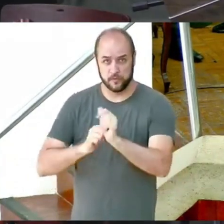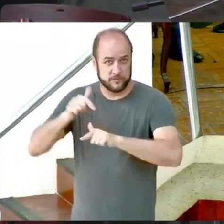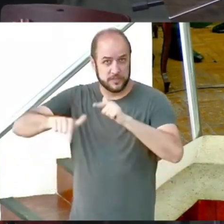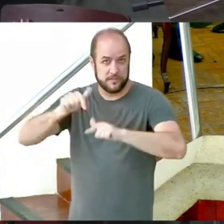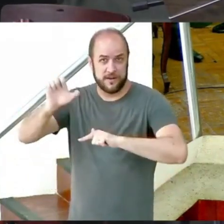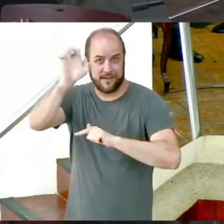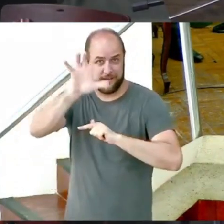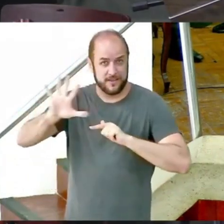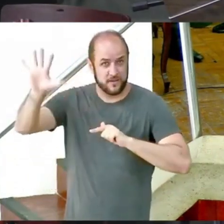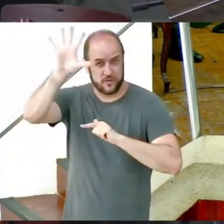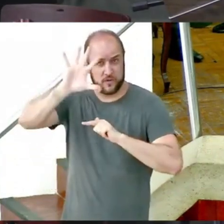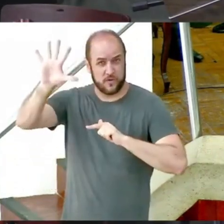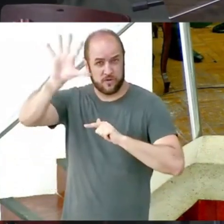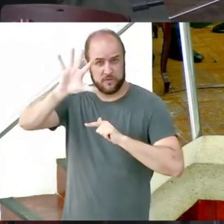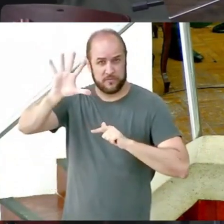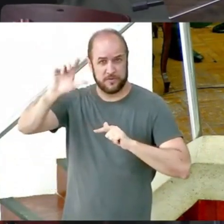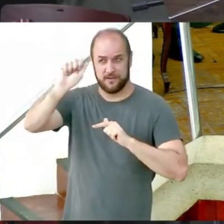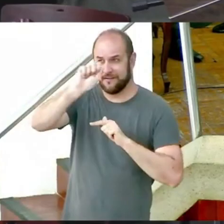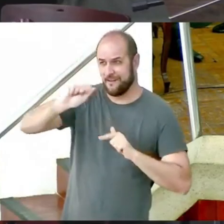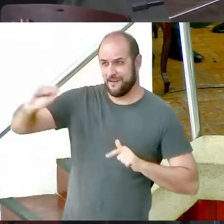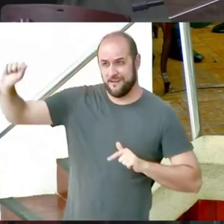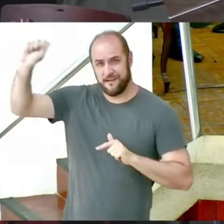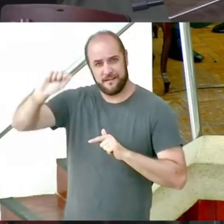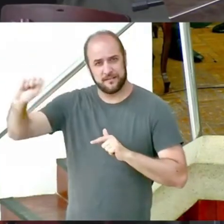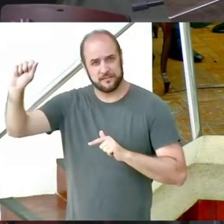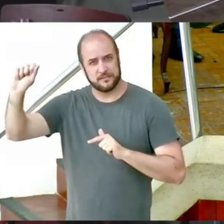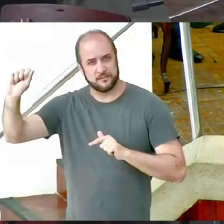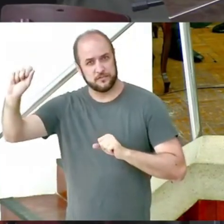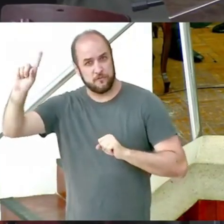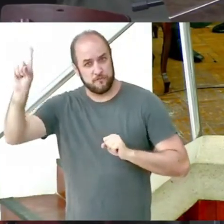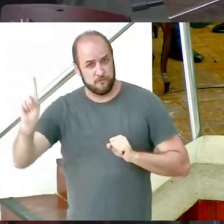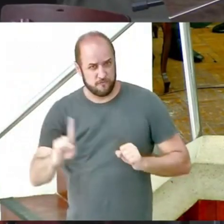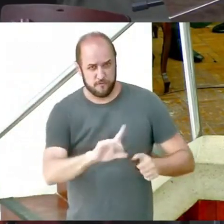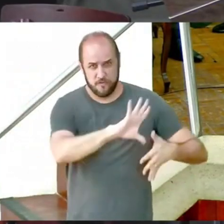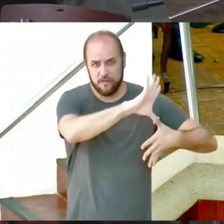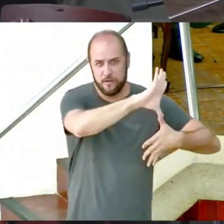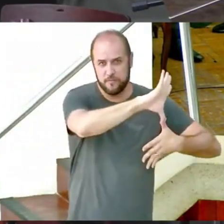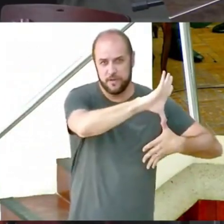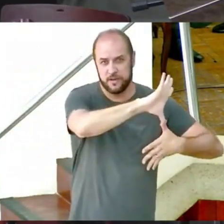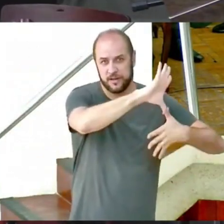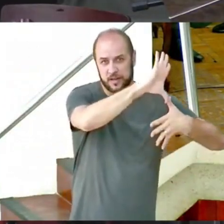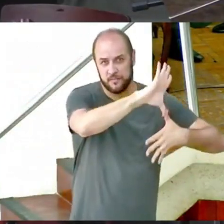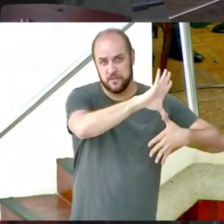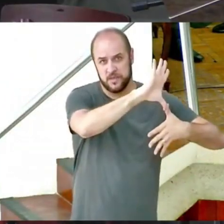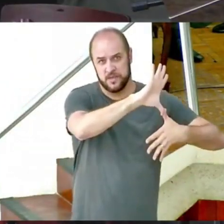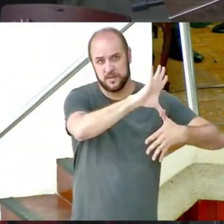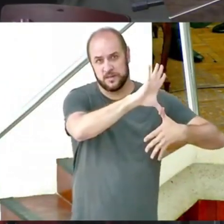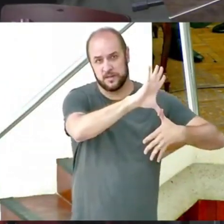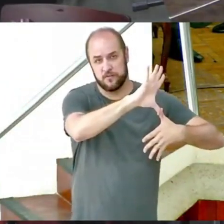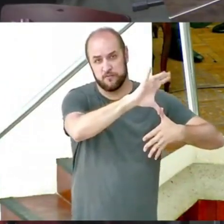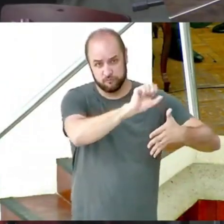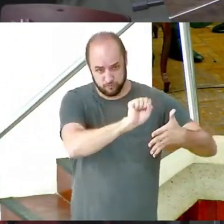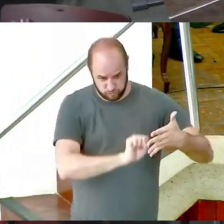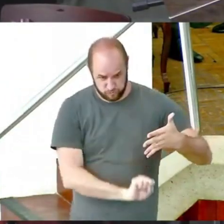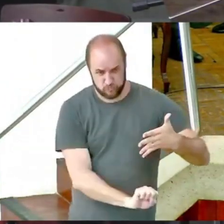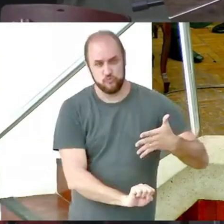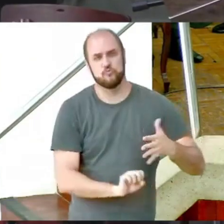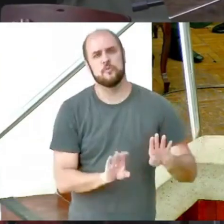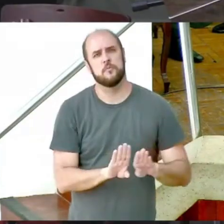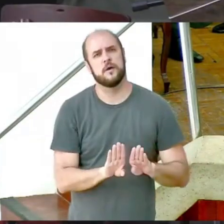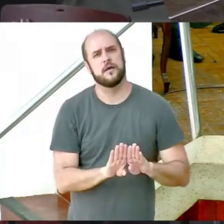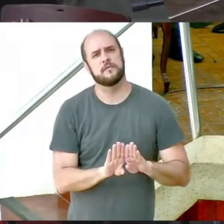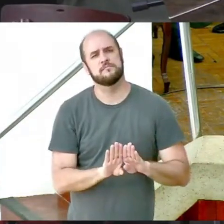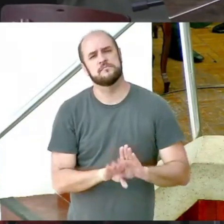a Ásia, veio para um novo mundo, e do novo mundo desceu para o hemisfério sul.